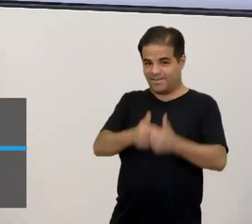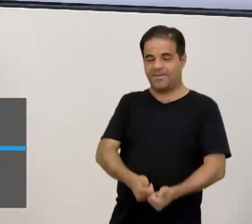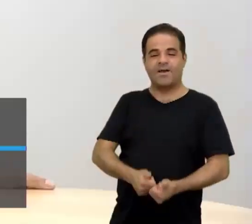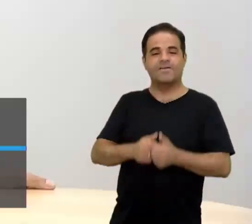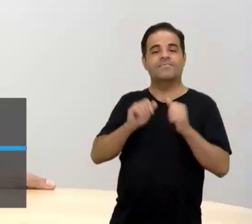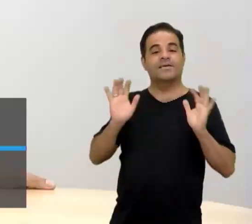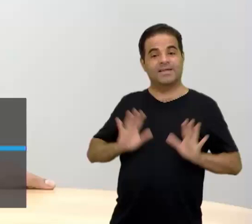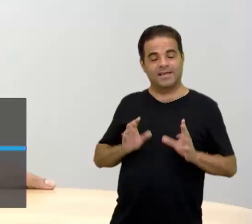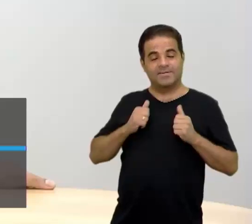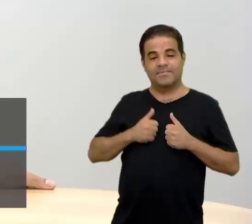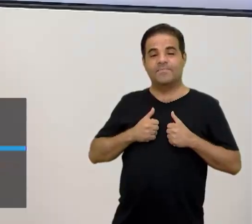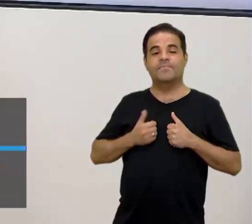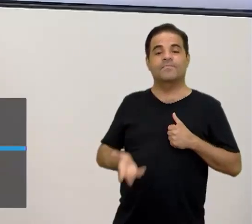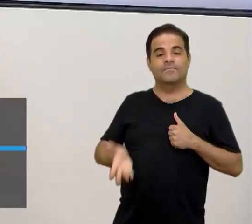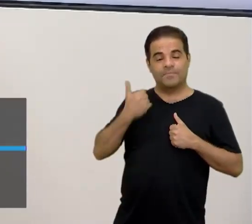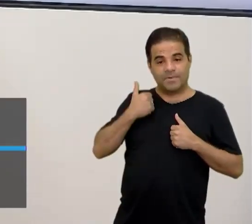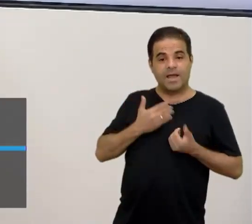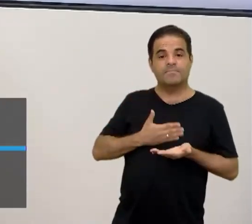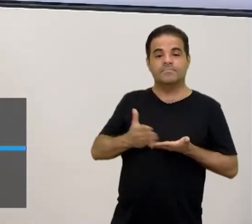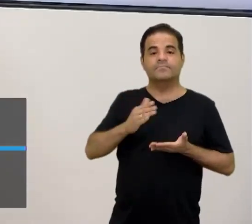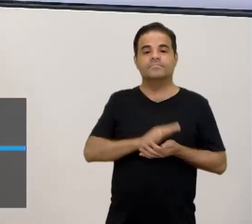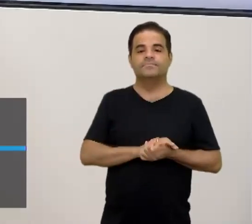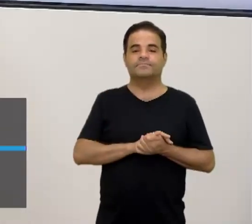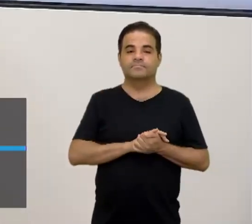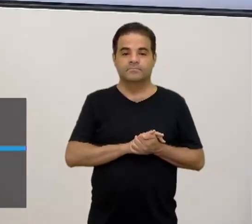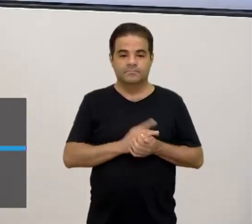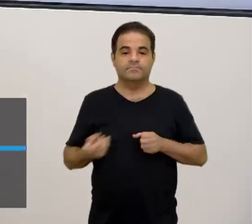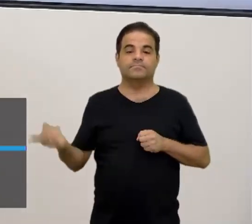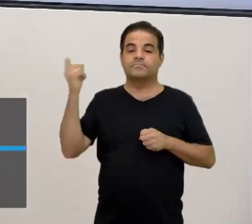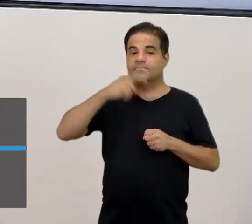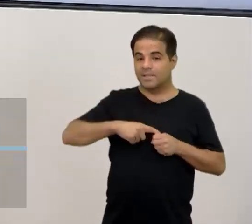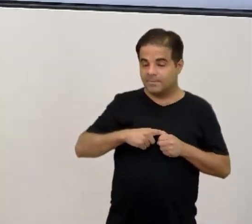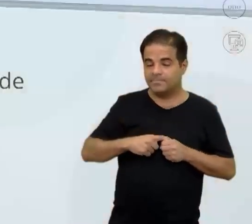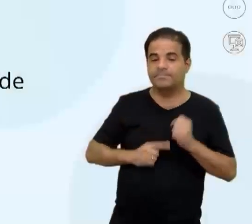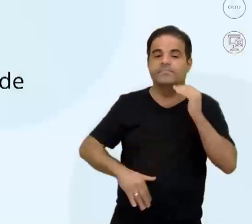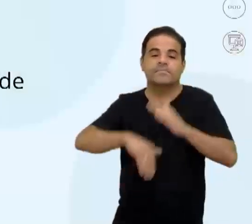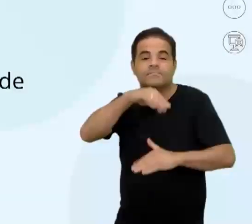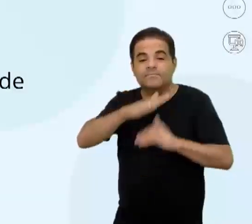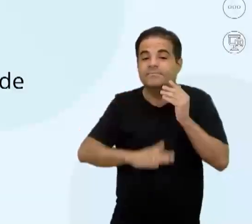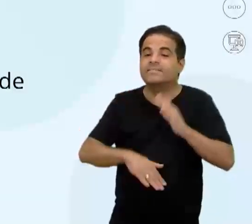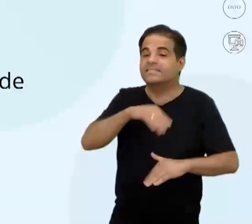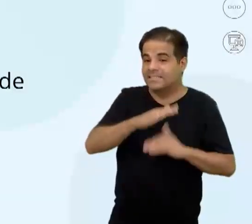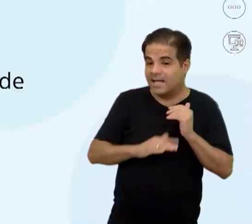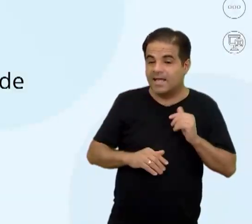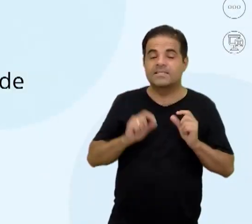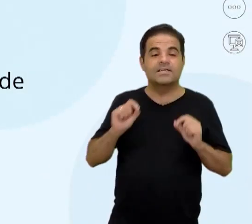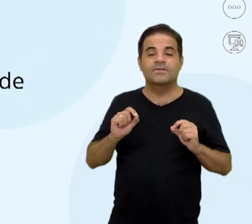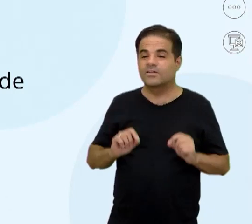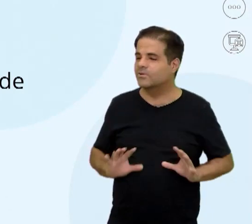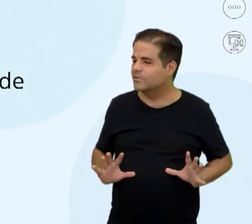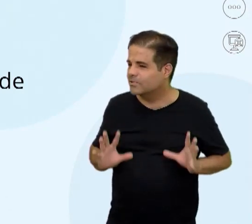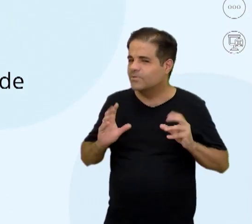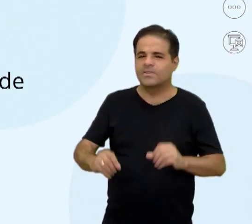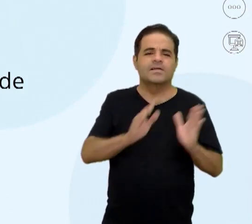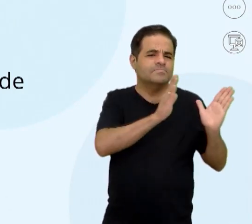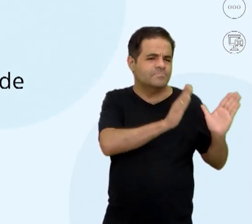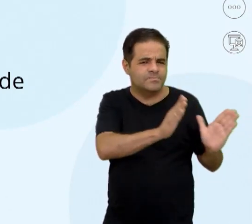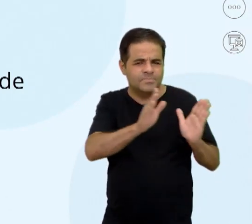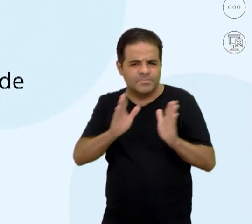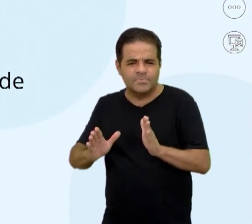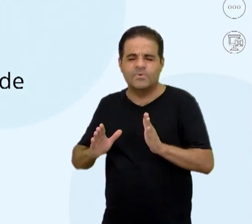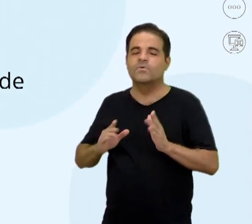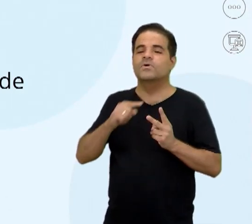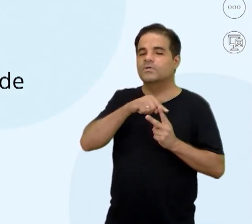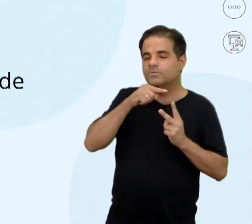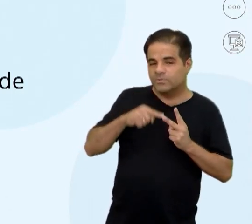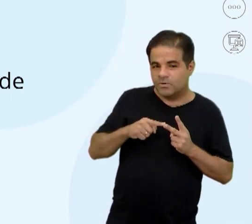bem-vindo também, Osmar. Vamos lá, então. Pessoal, vamos só retomar aqui, então, a nossa habilidade. Ó, a nossa habilidade é de toda essa sequência, são duas, na